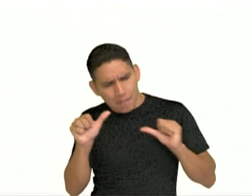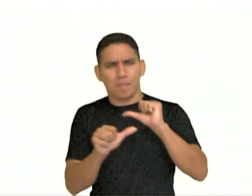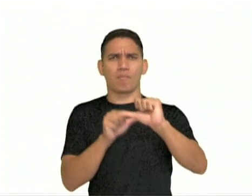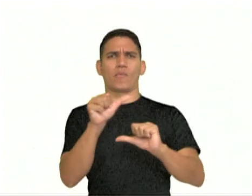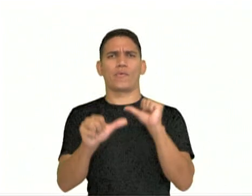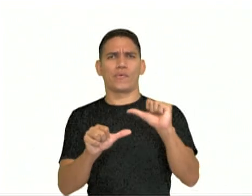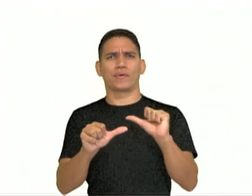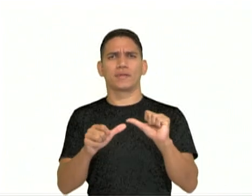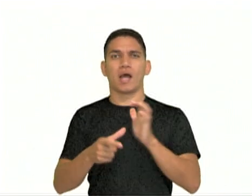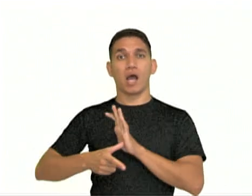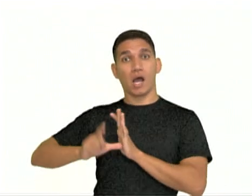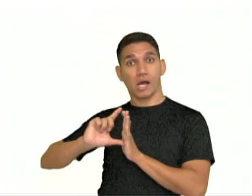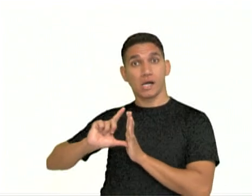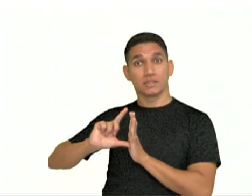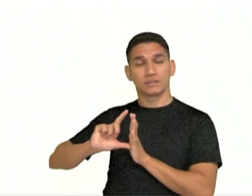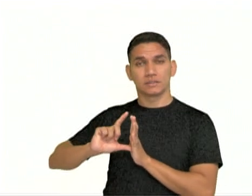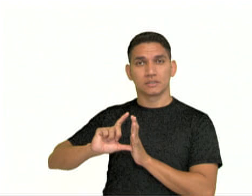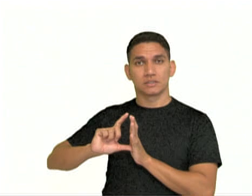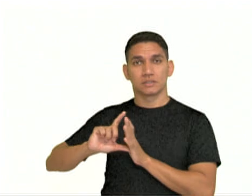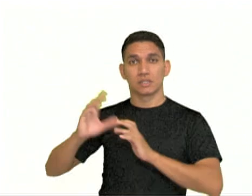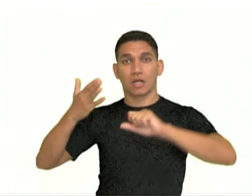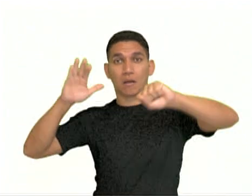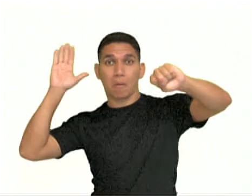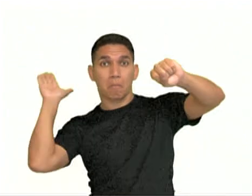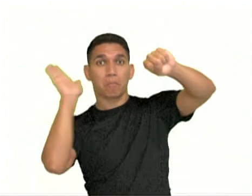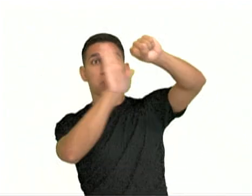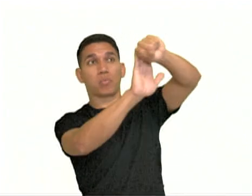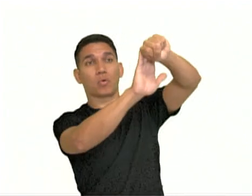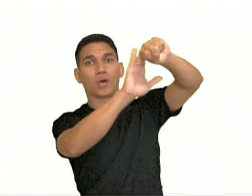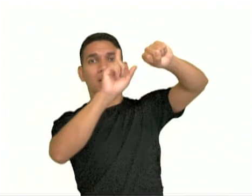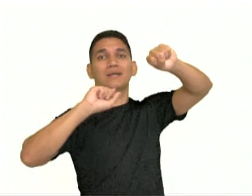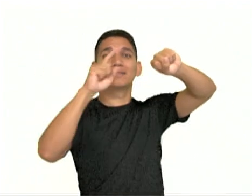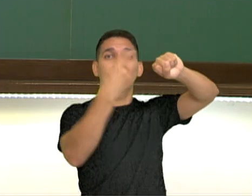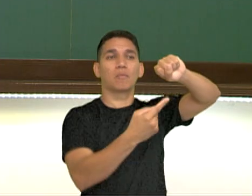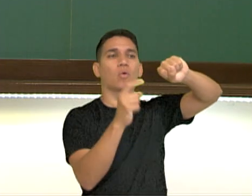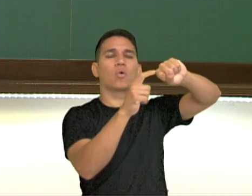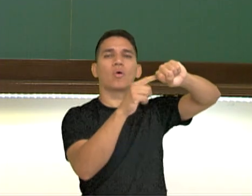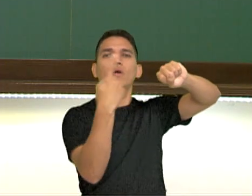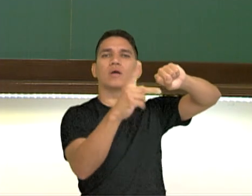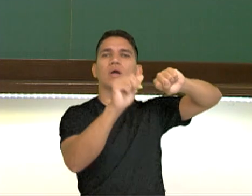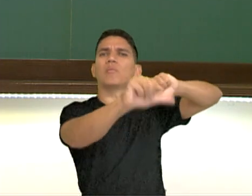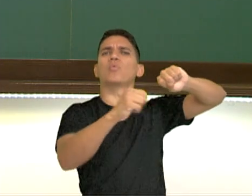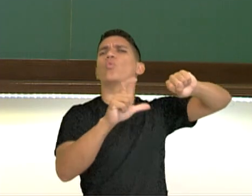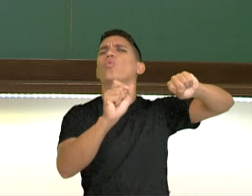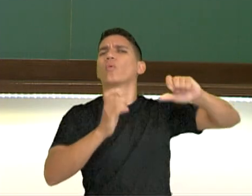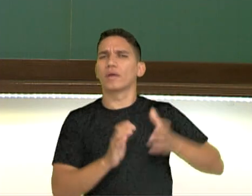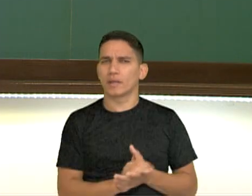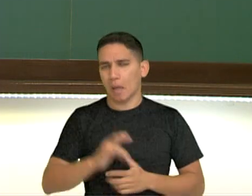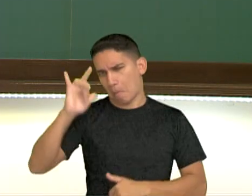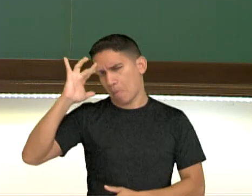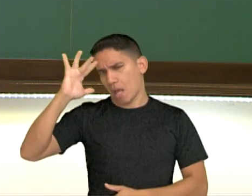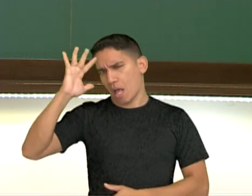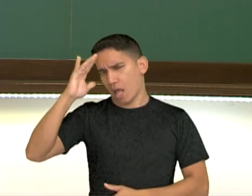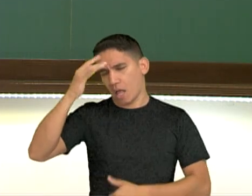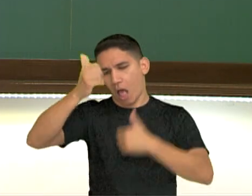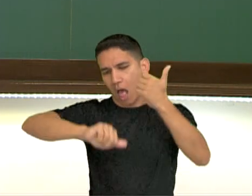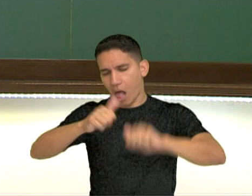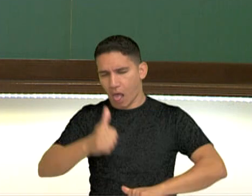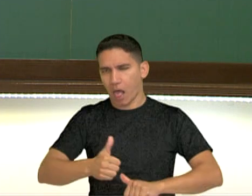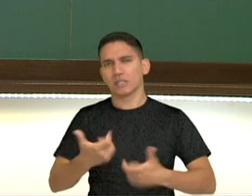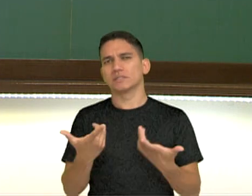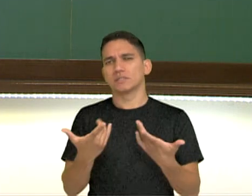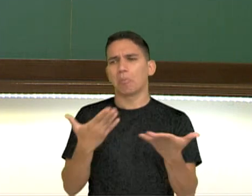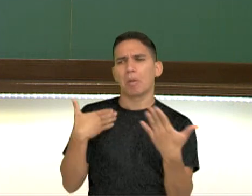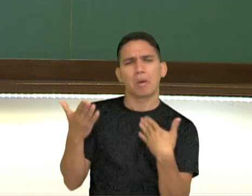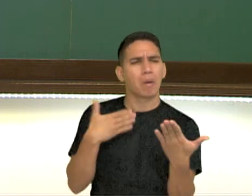muda antes da cortada e depois da cortada? Pense, analise e discuta essa